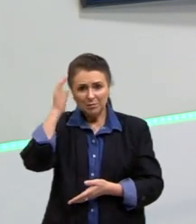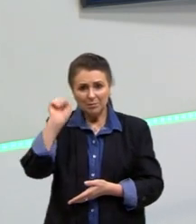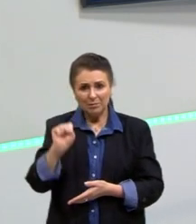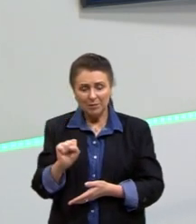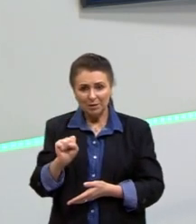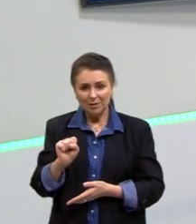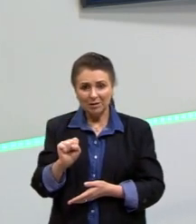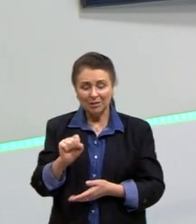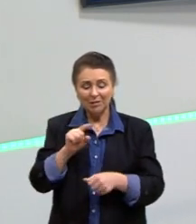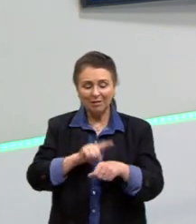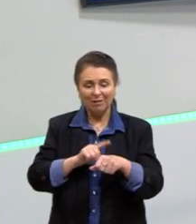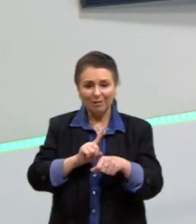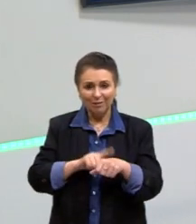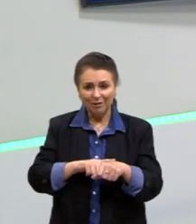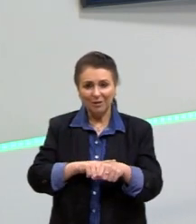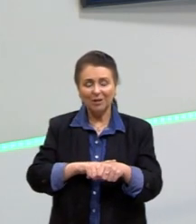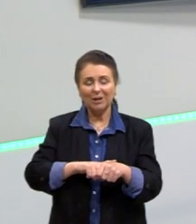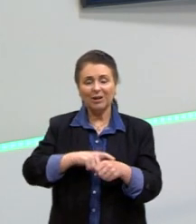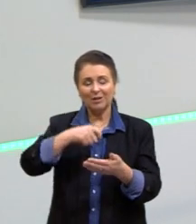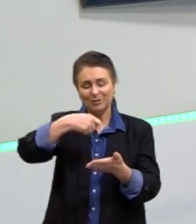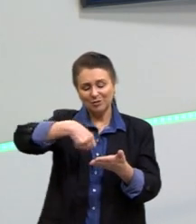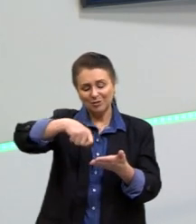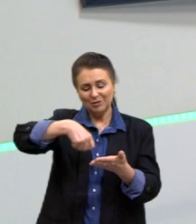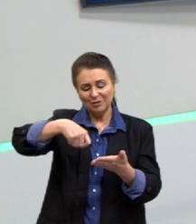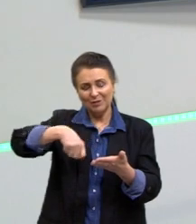repertório para produzir essa redação.